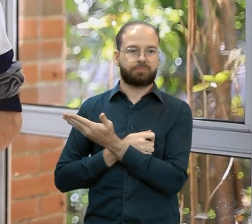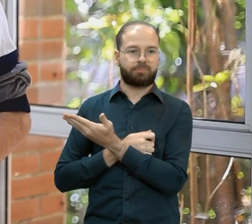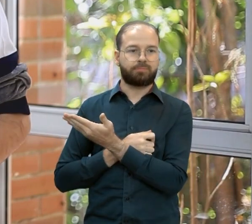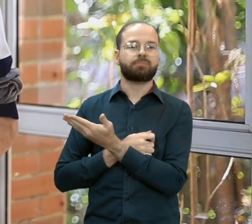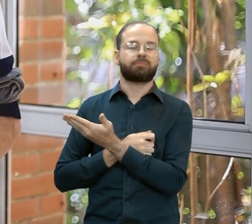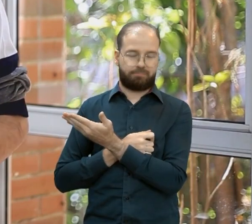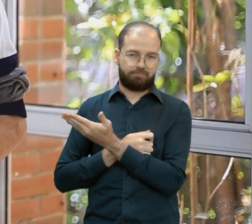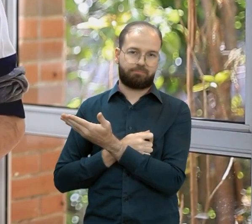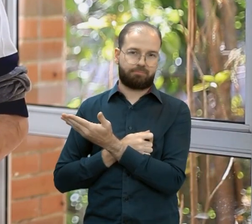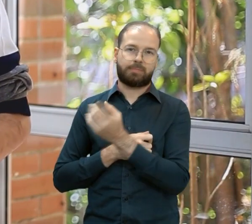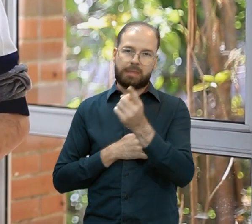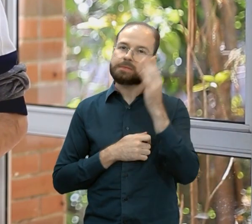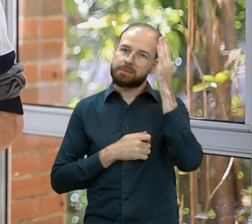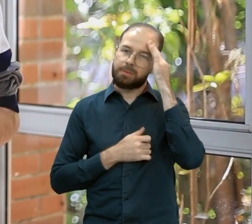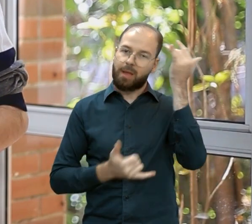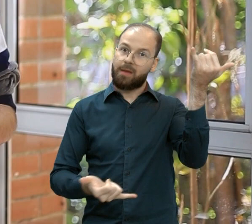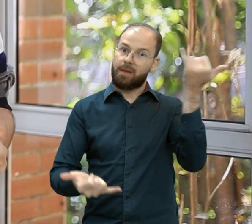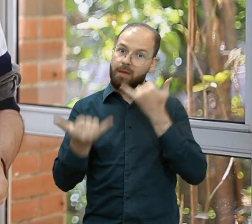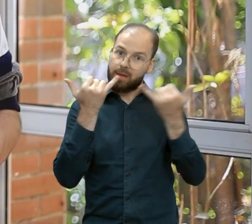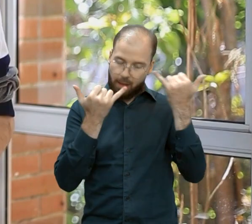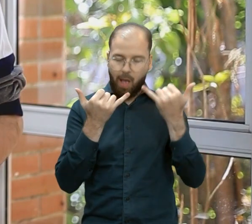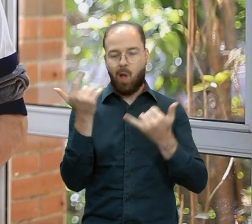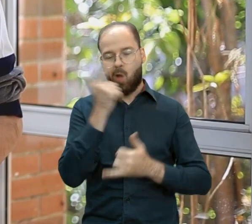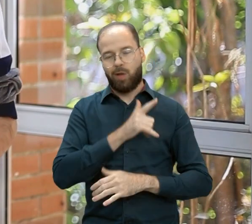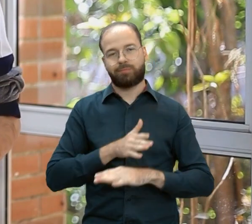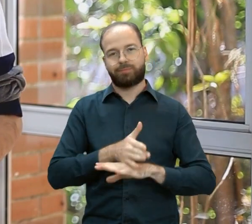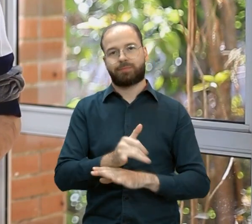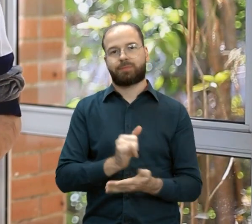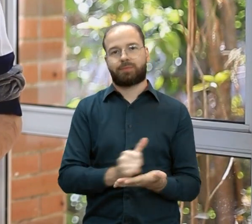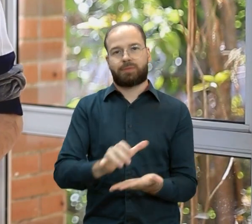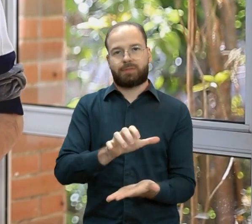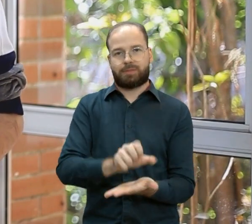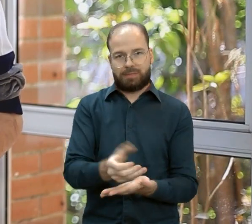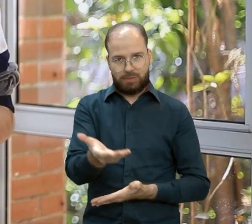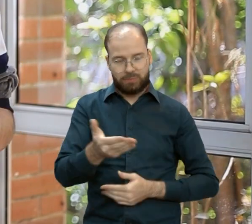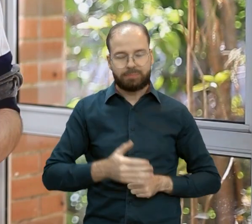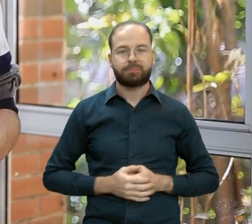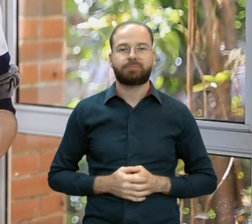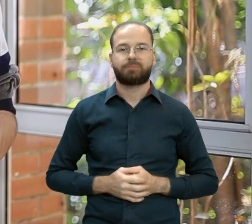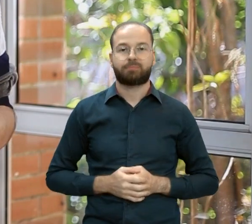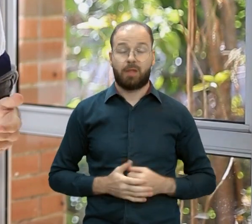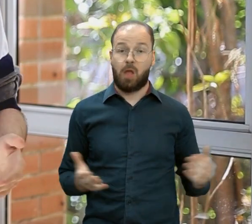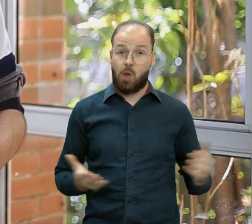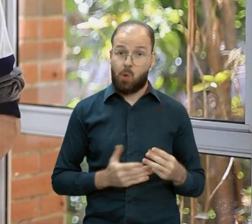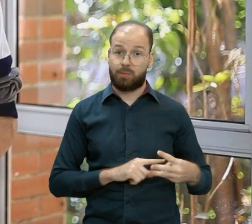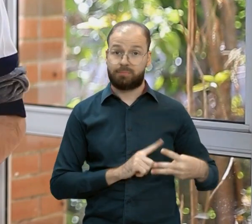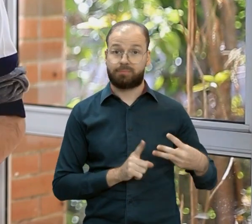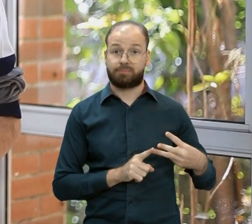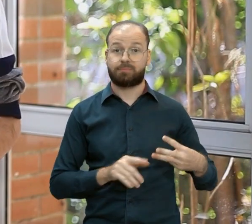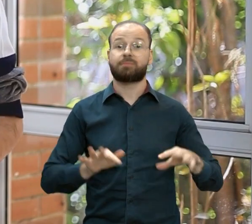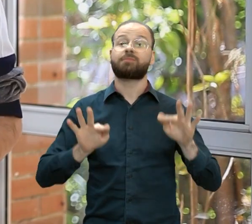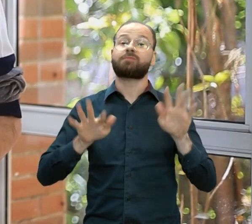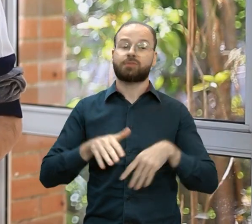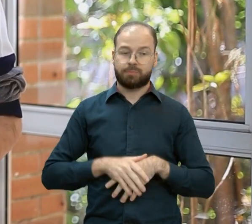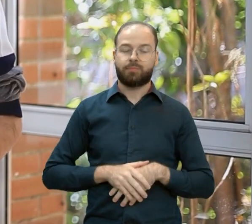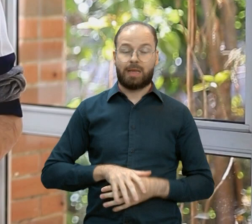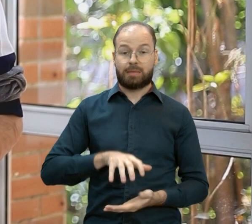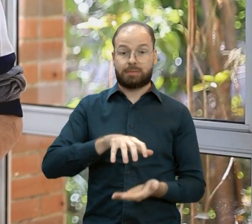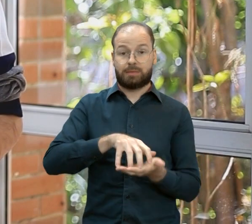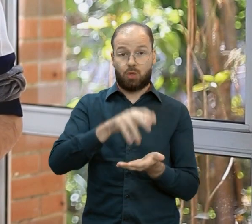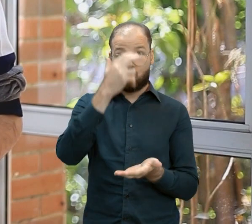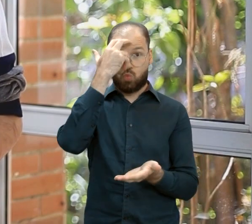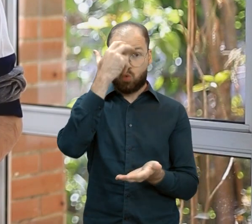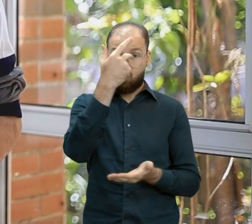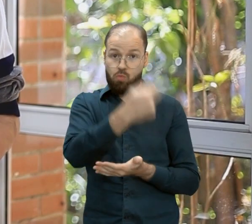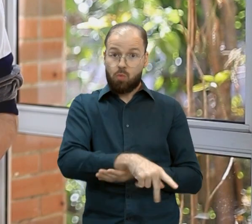CAPU_GOYAZ para saber mais informações e ter acesso à inscrição. E para fechar por hoje, o Centro Cultural UFG está